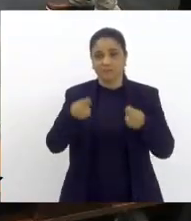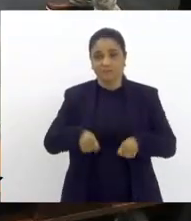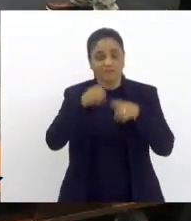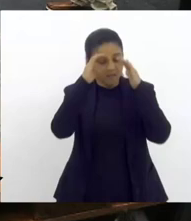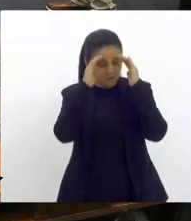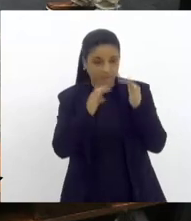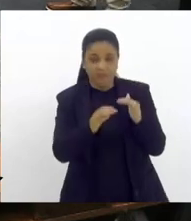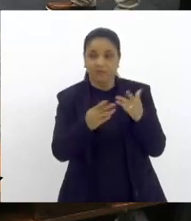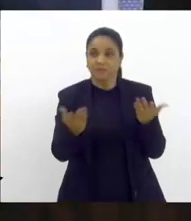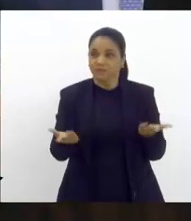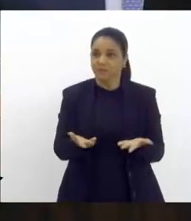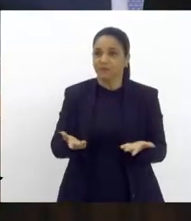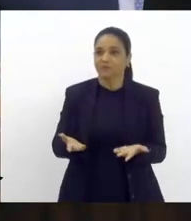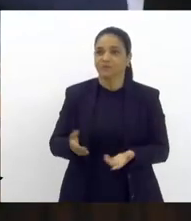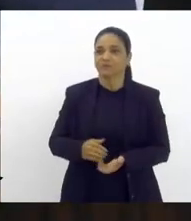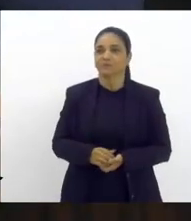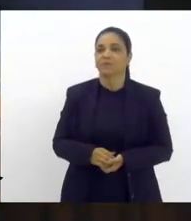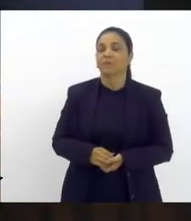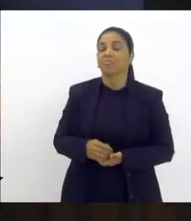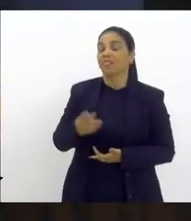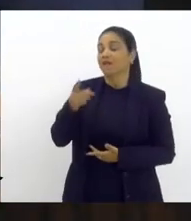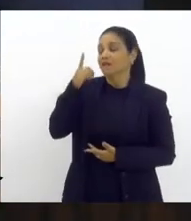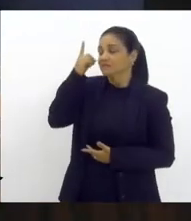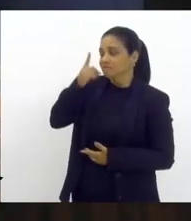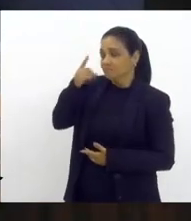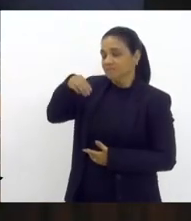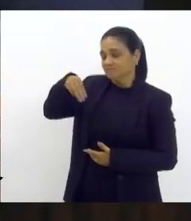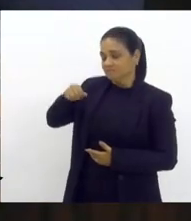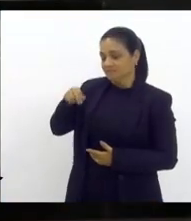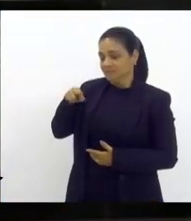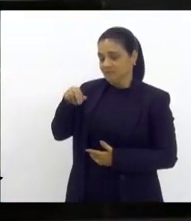ô Marina por favor pode